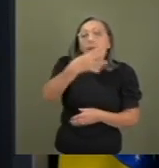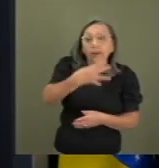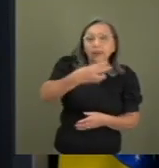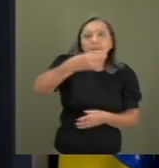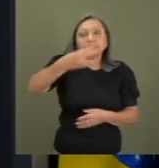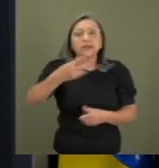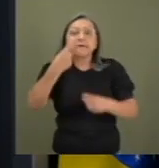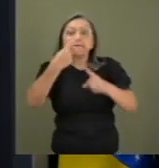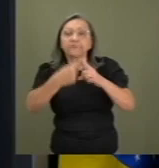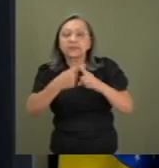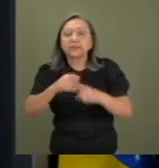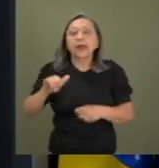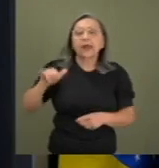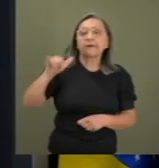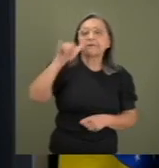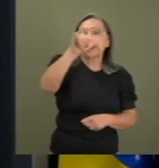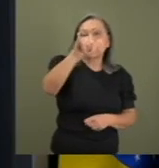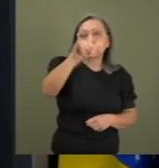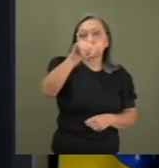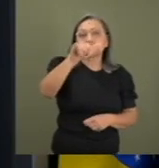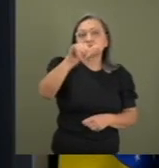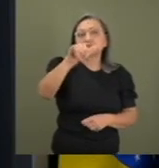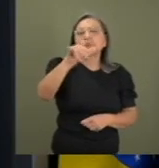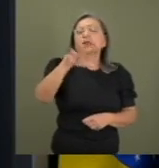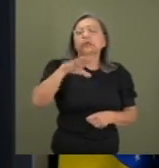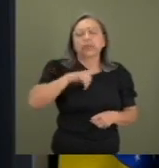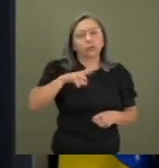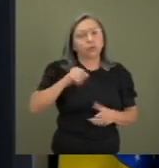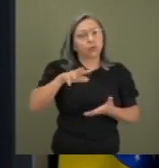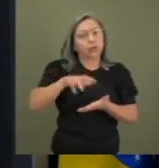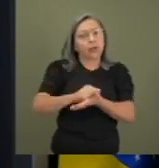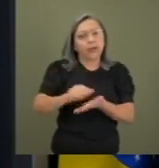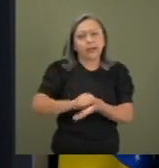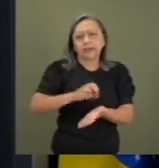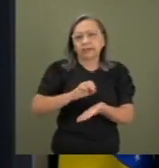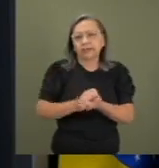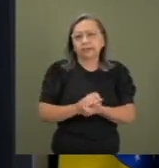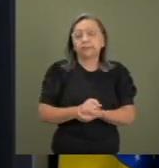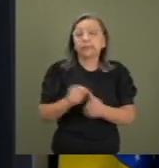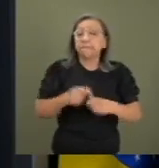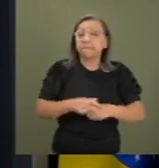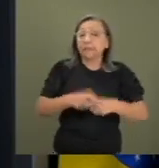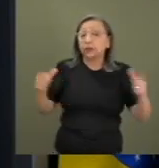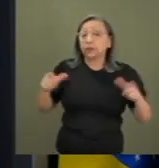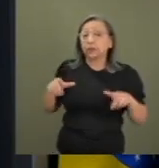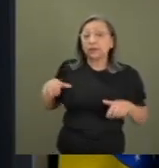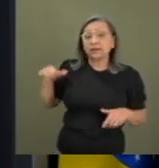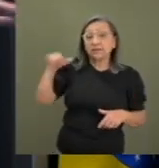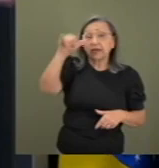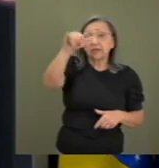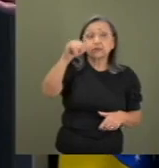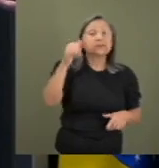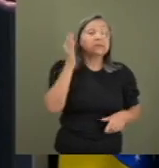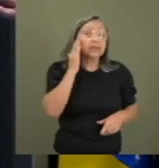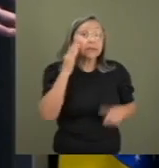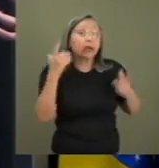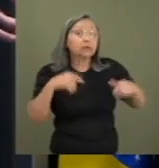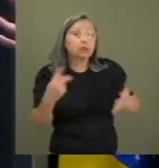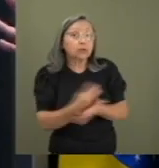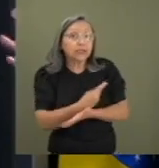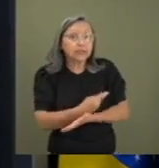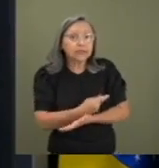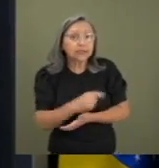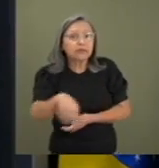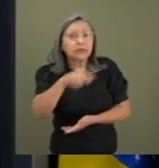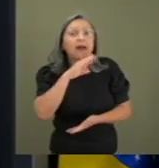FAB, conforme registros do Comando da Aeronáutica. A maioria dos voos ocorrem, acredite, quem estiver